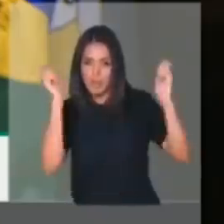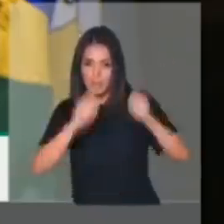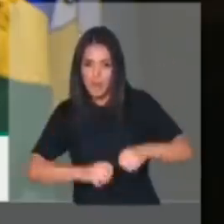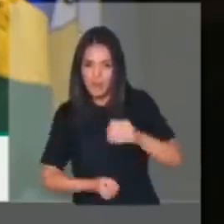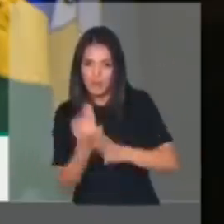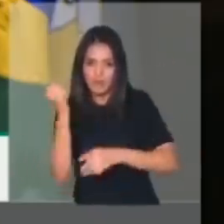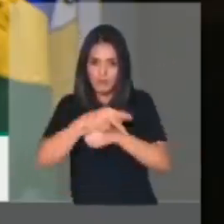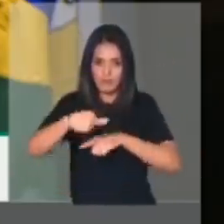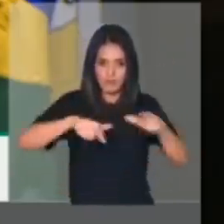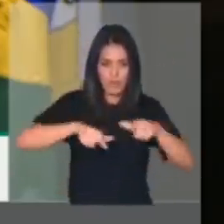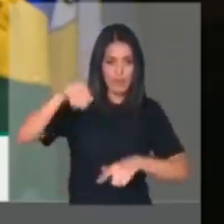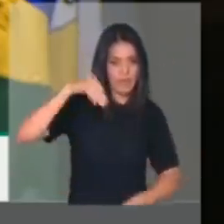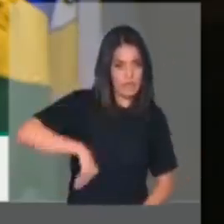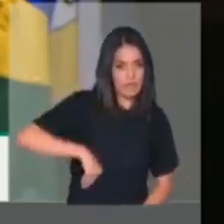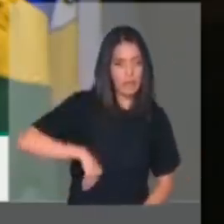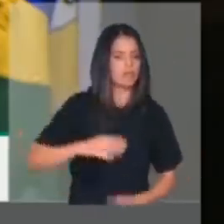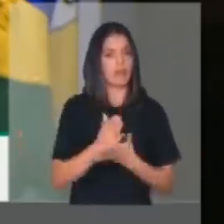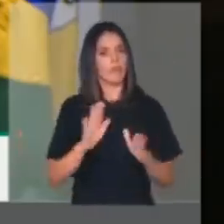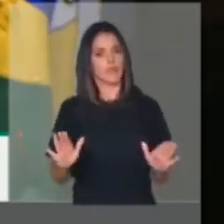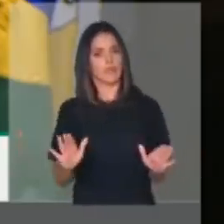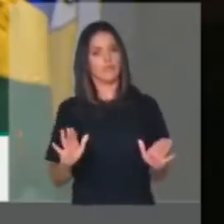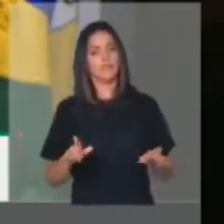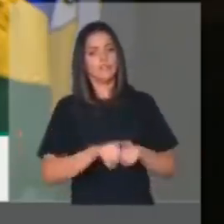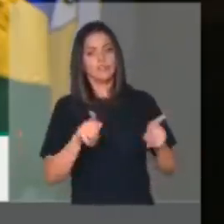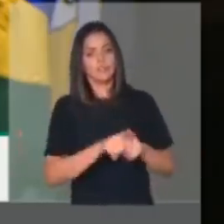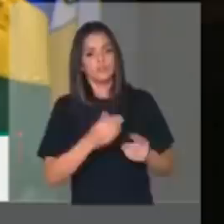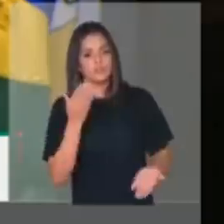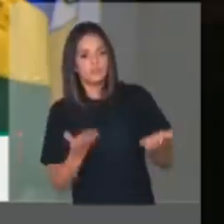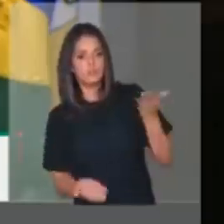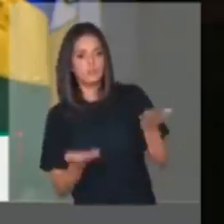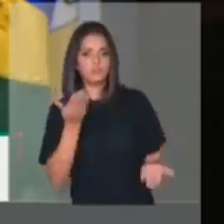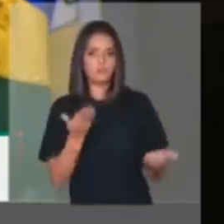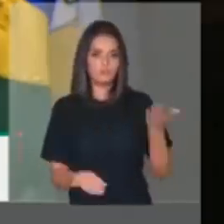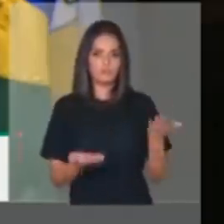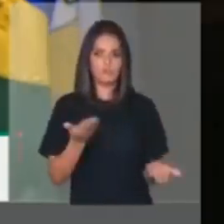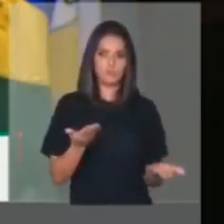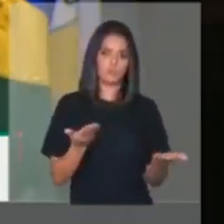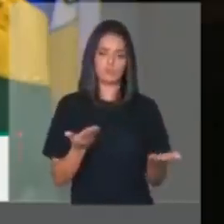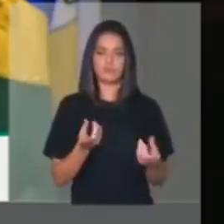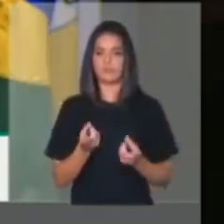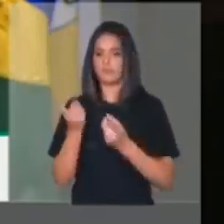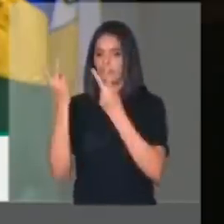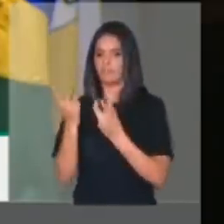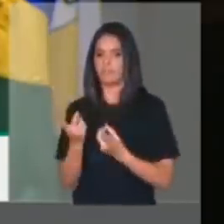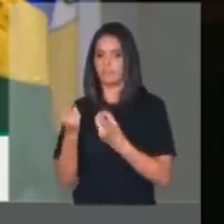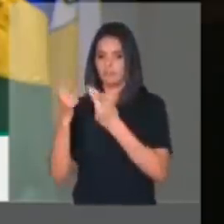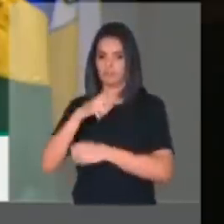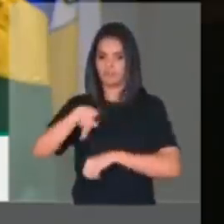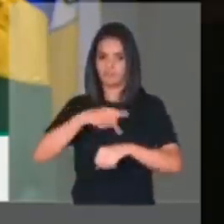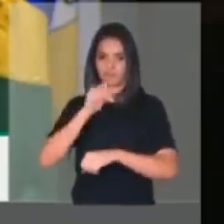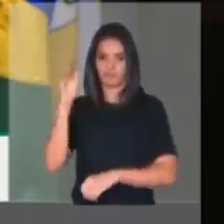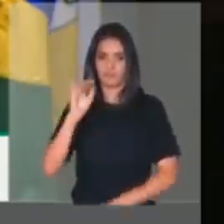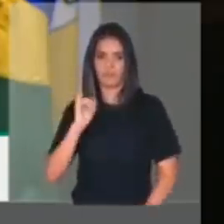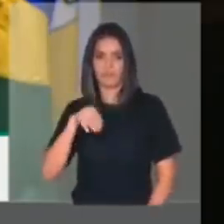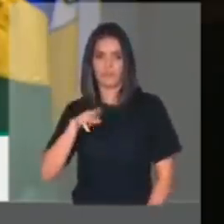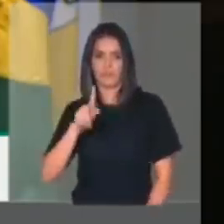geração de emprego e renda, com a nossa capacidade de melhorar nossa balança comercial e nossas exportações. Vários insumos, dos